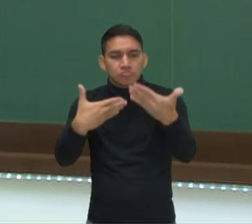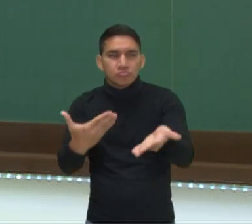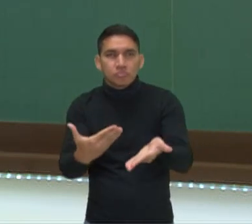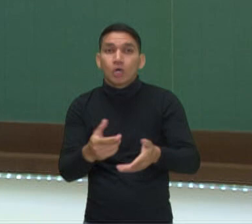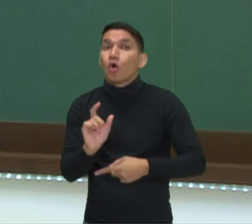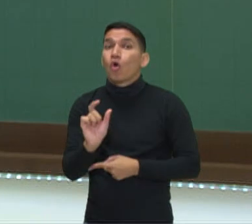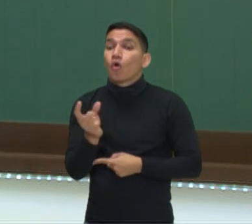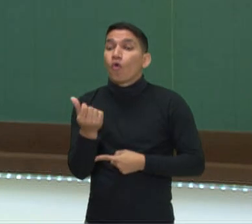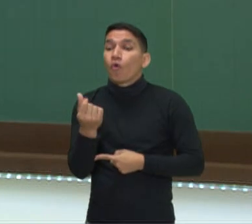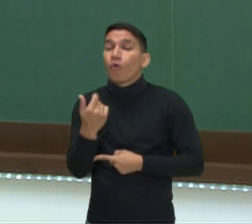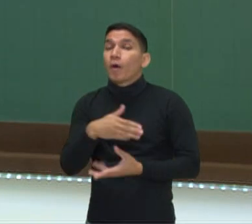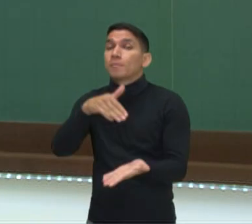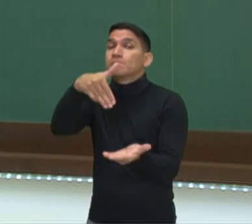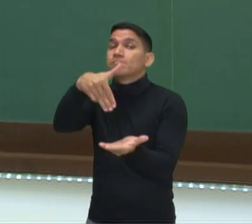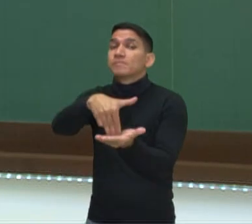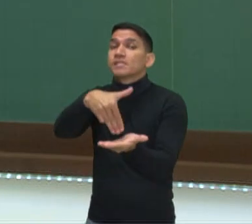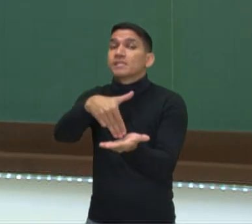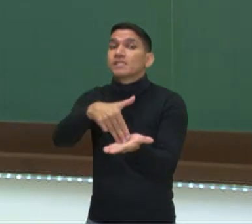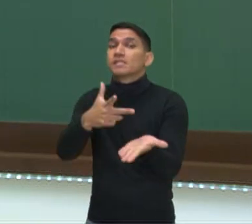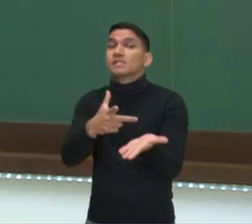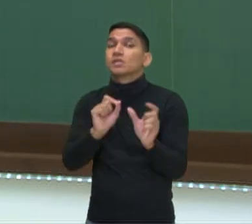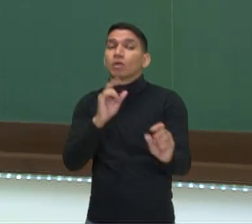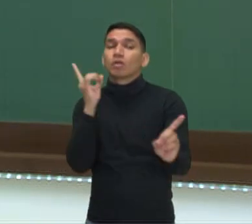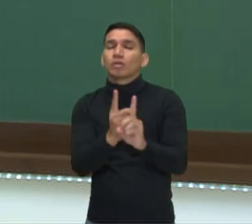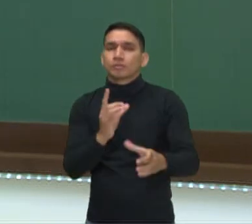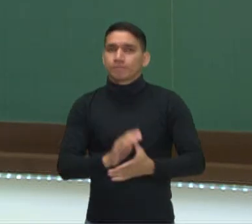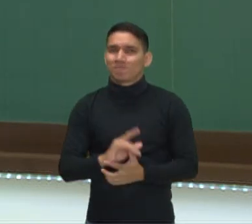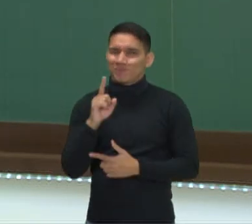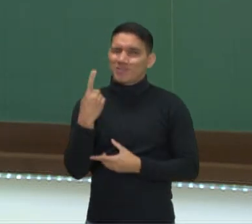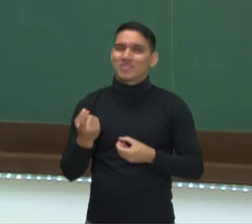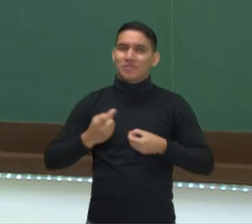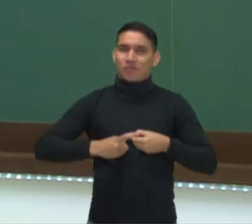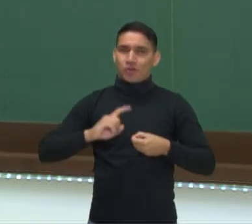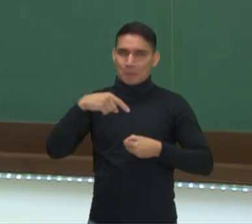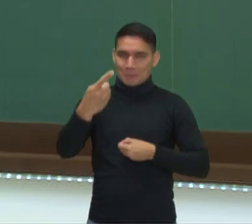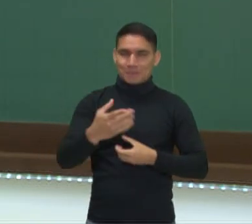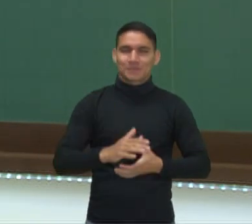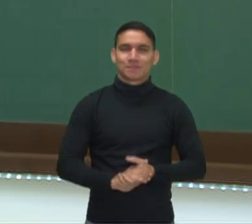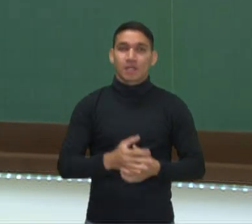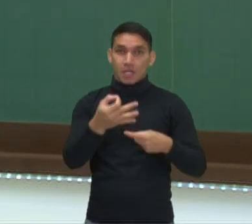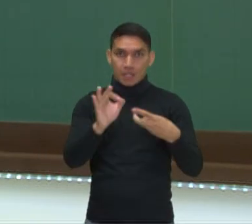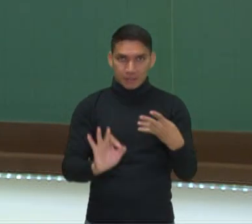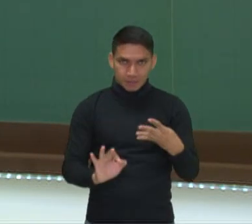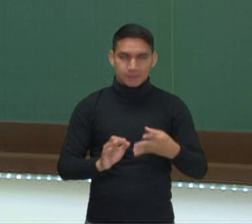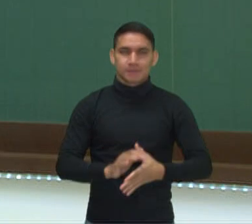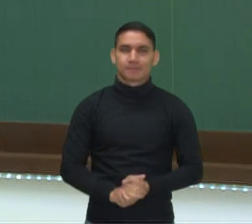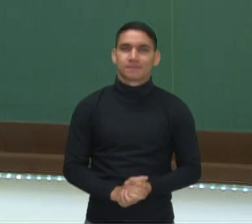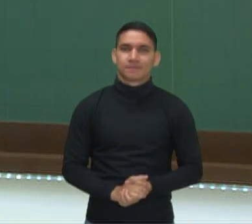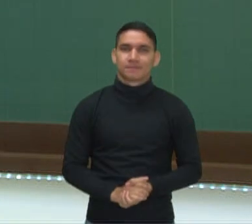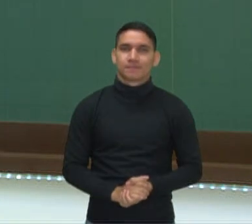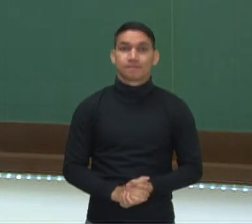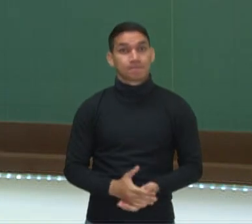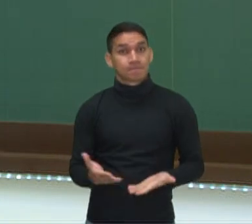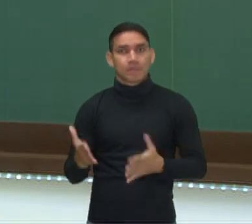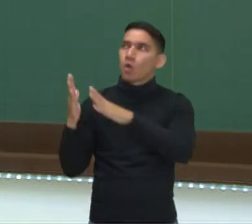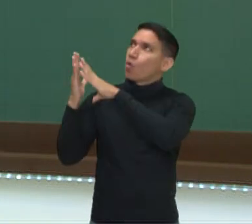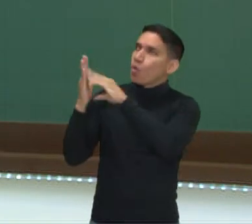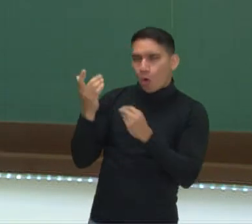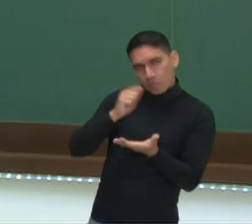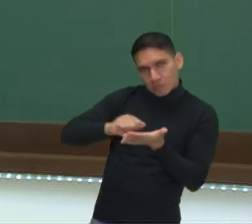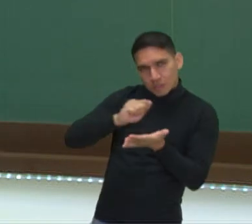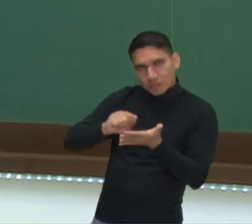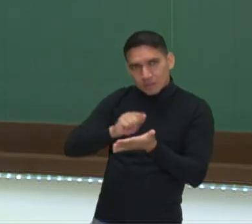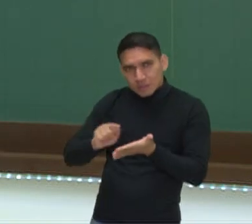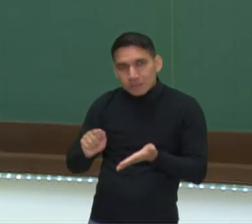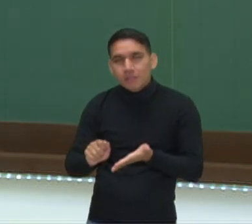de mínimo, custo mínimo, né? A gente se encontra daqui a pouquinho para fazer a correção. Então, copiem no